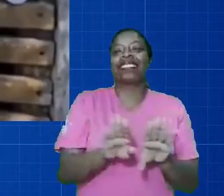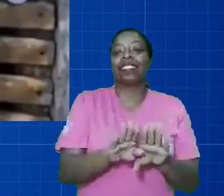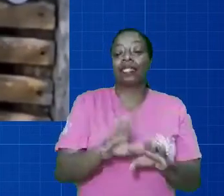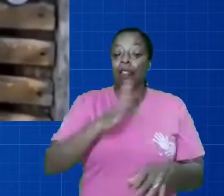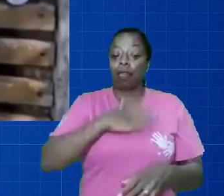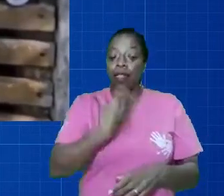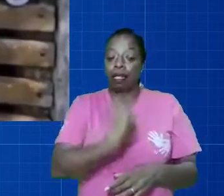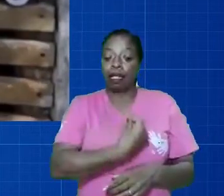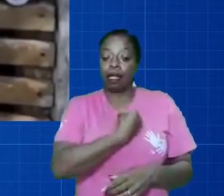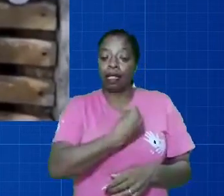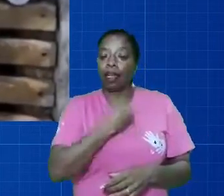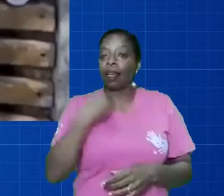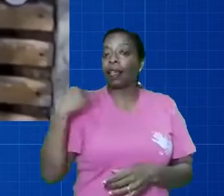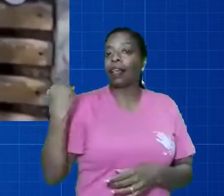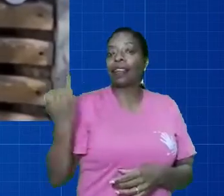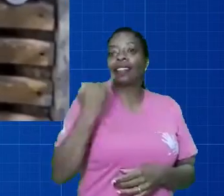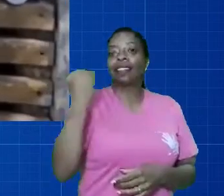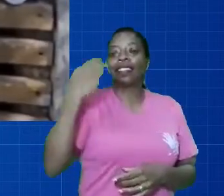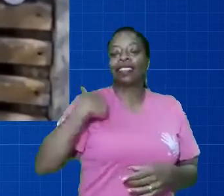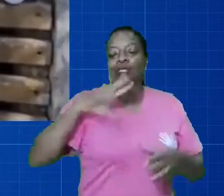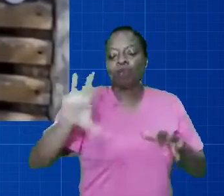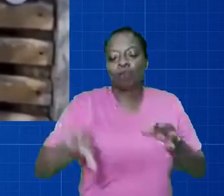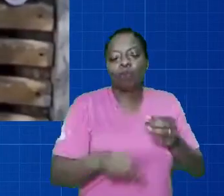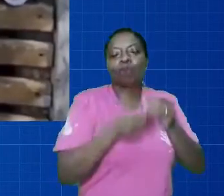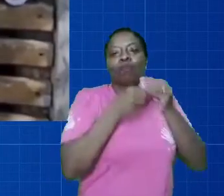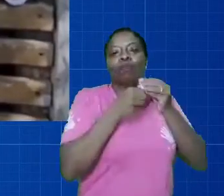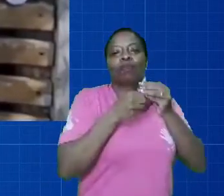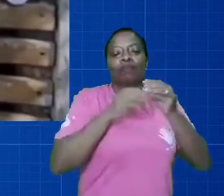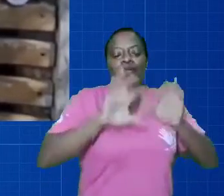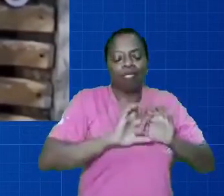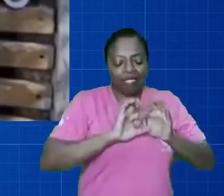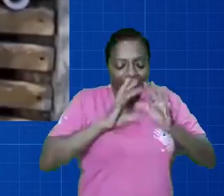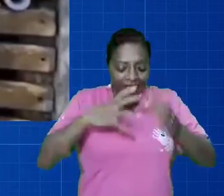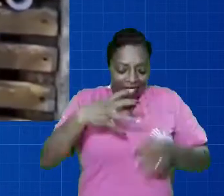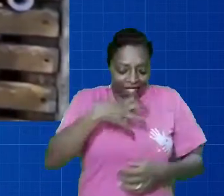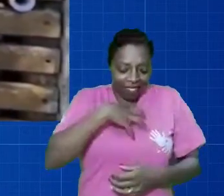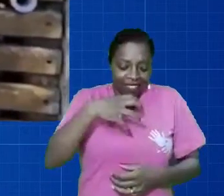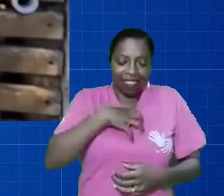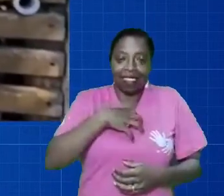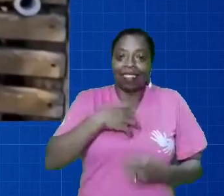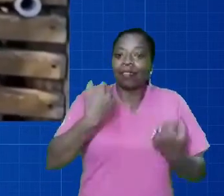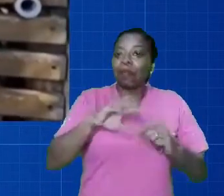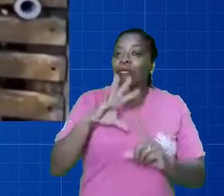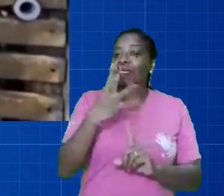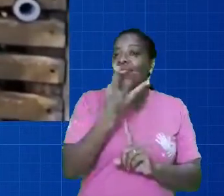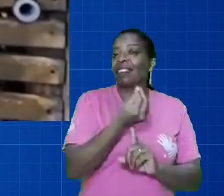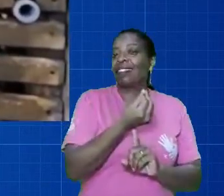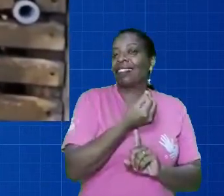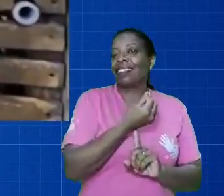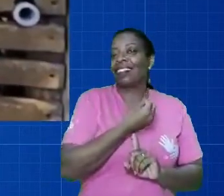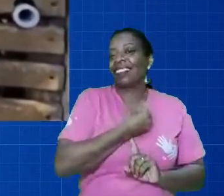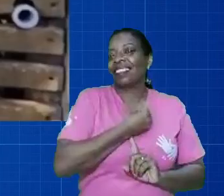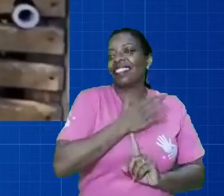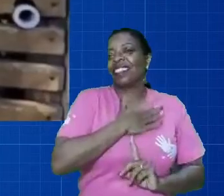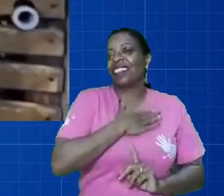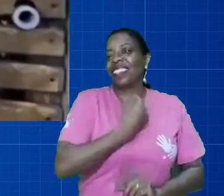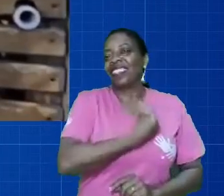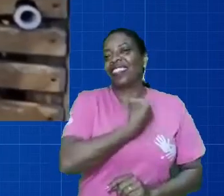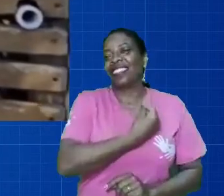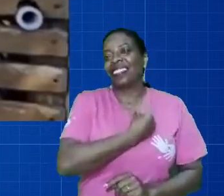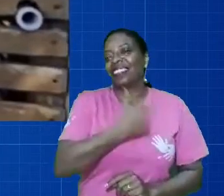a vida sem arte não existiria. É emocionante de dizer, porque é fabuloso